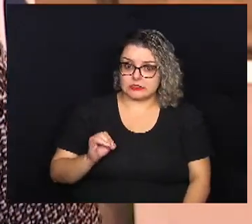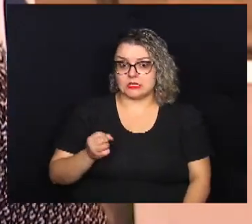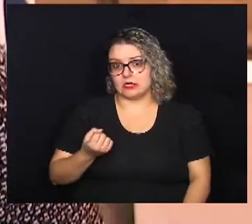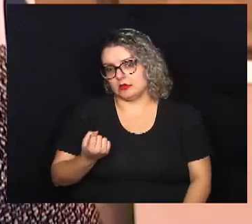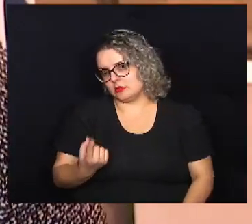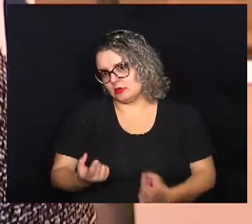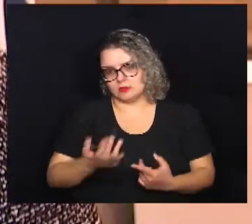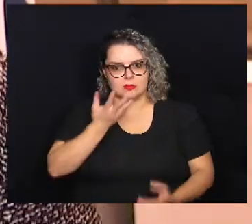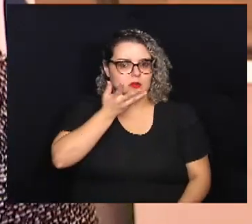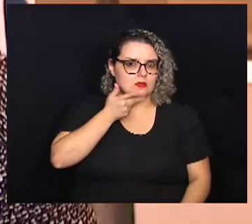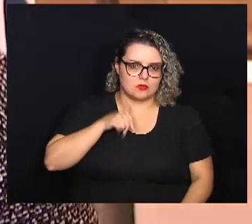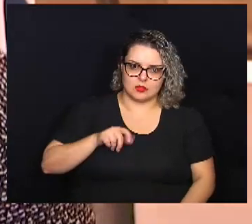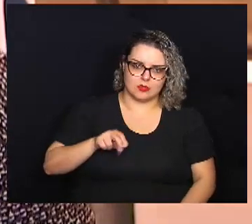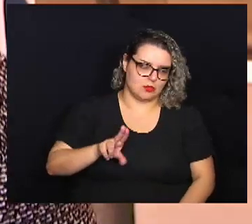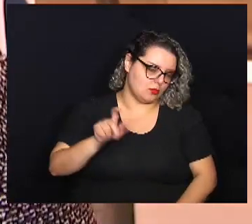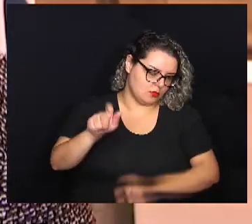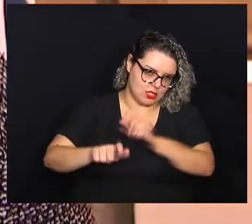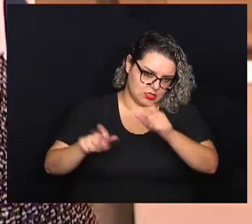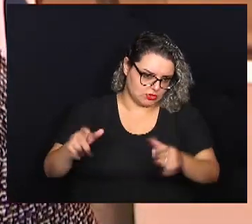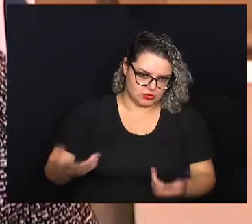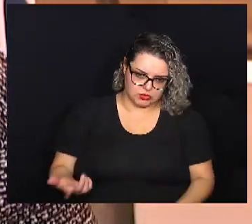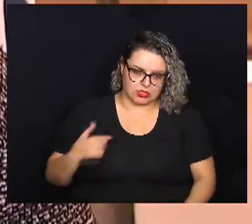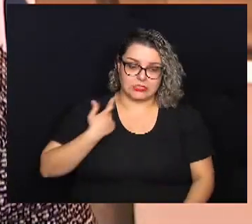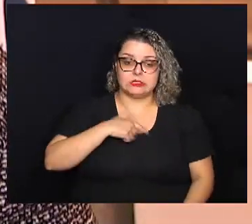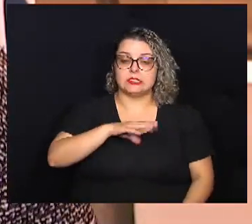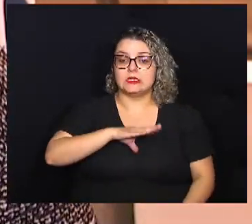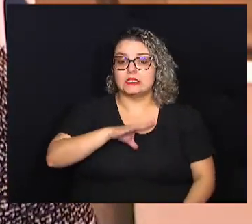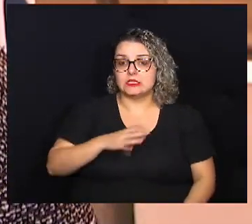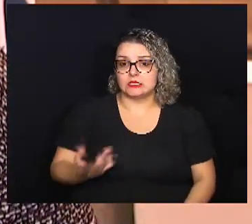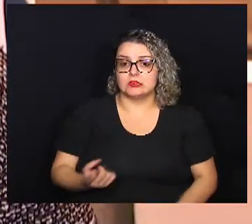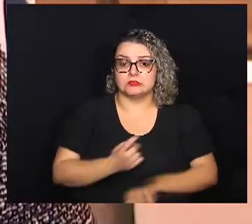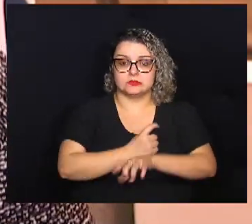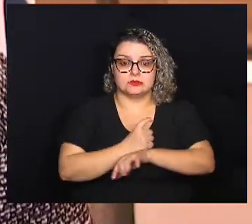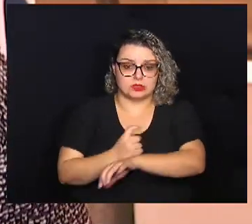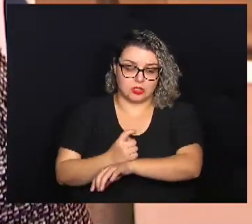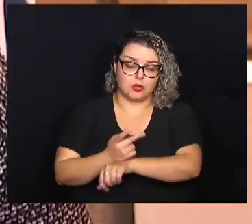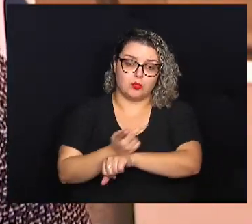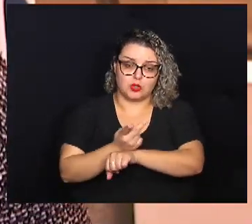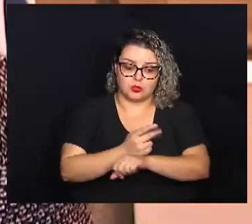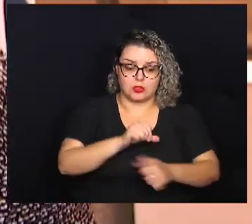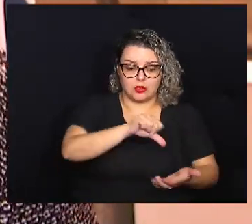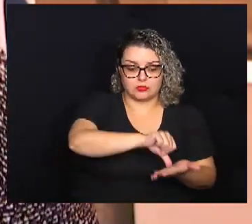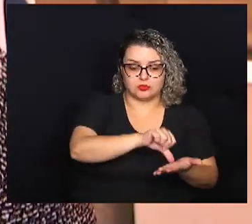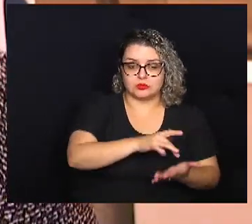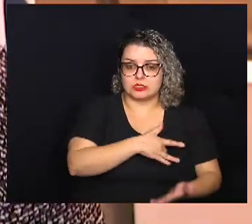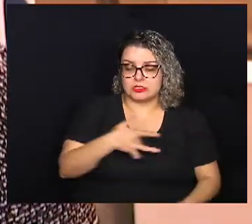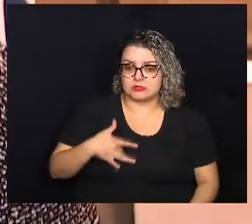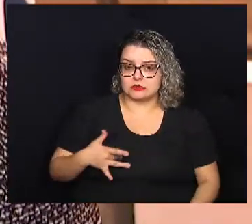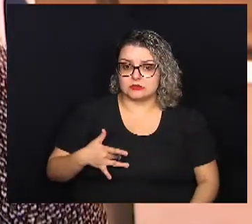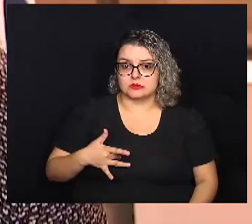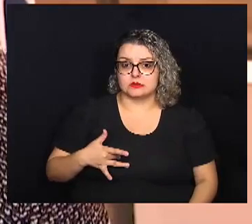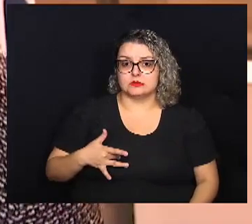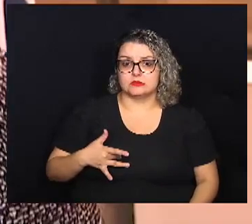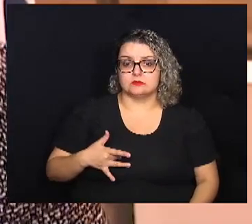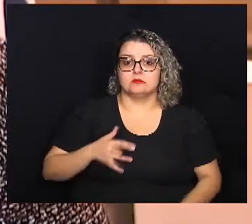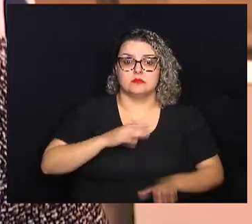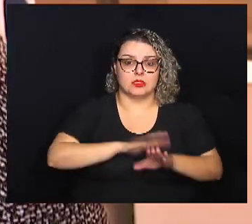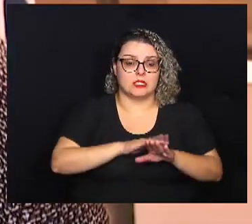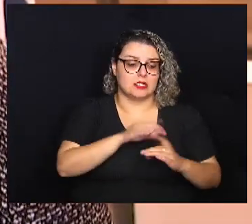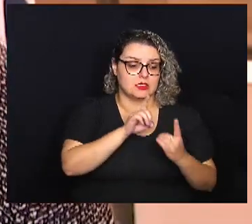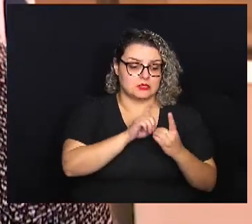criança ou alguma pessoa da nossa cidade vir a procurar a unidade da saúde básica para esse